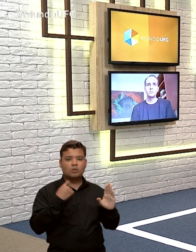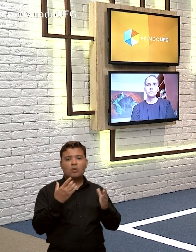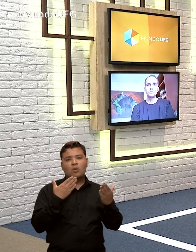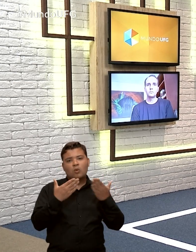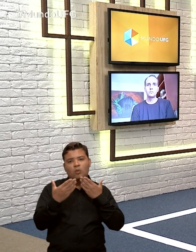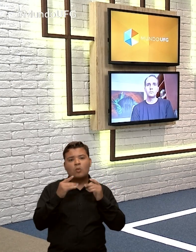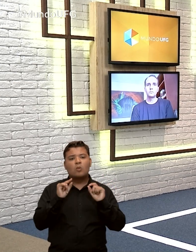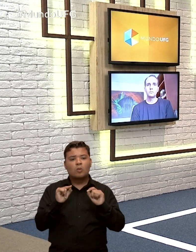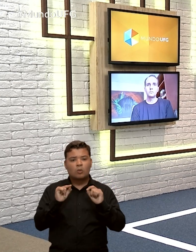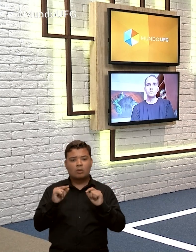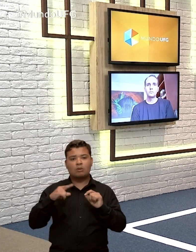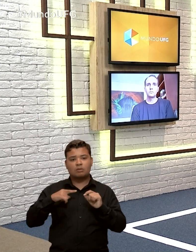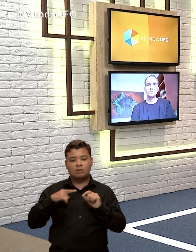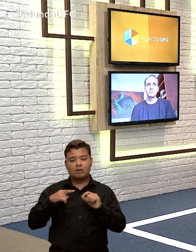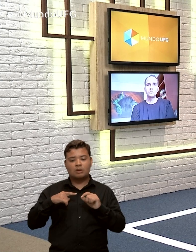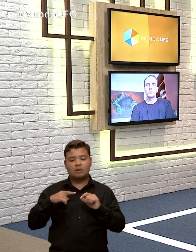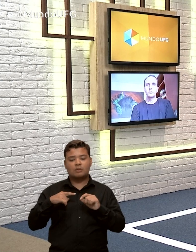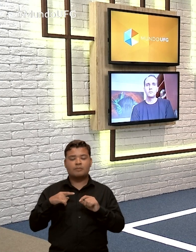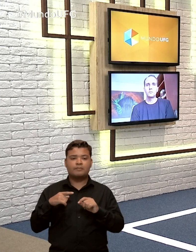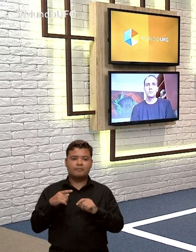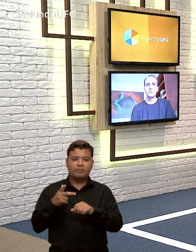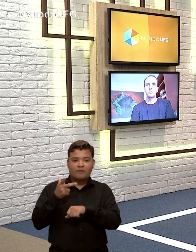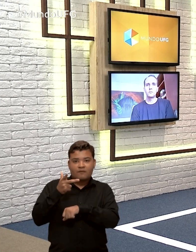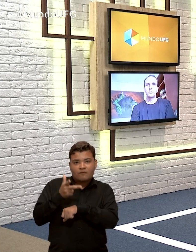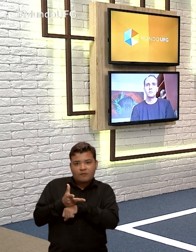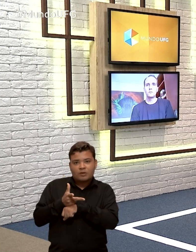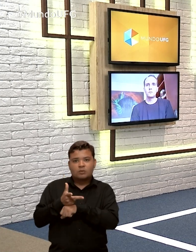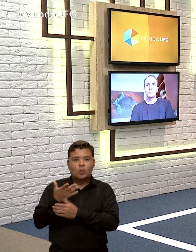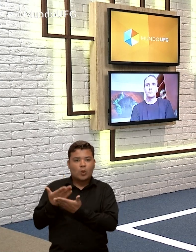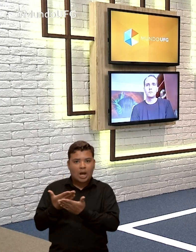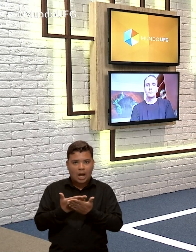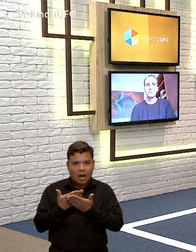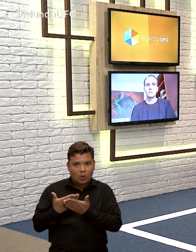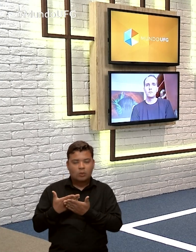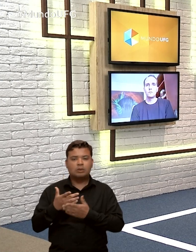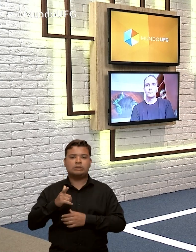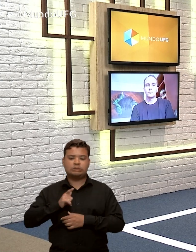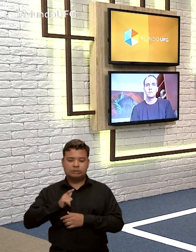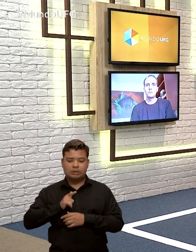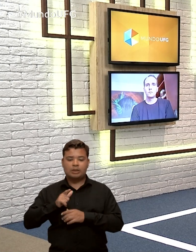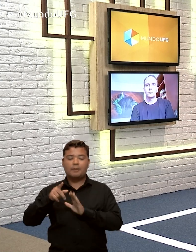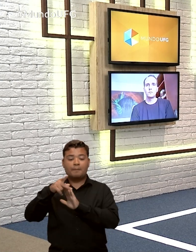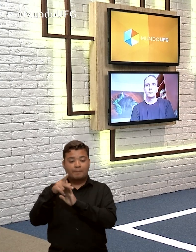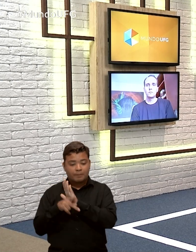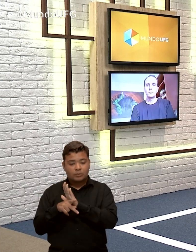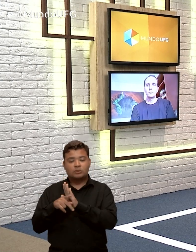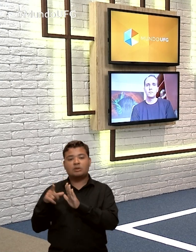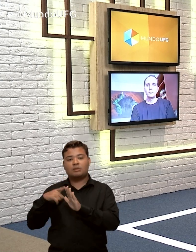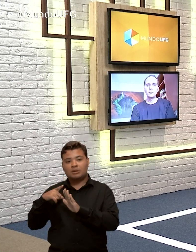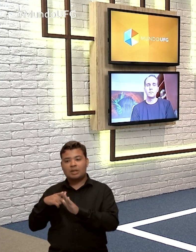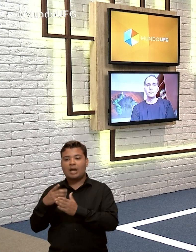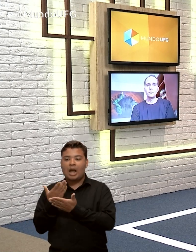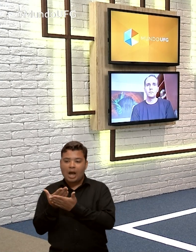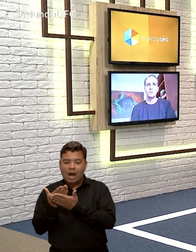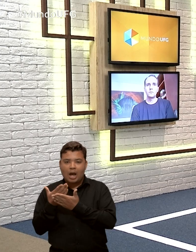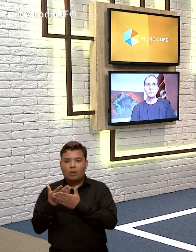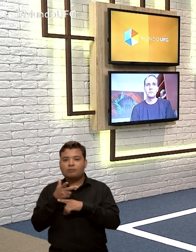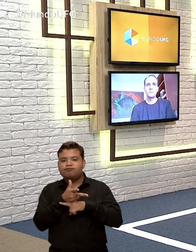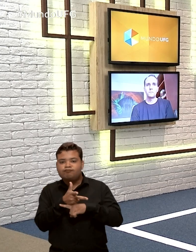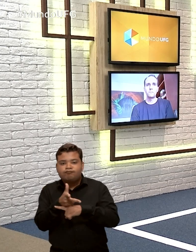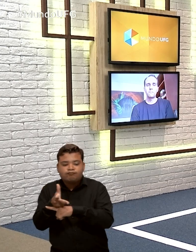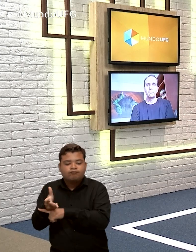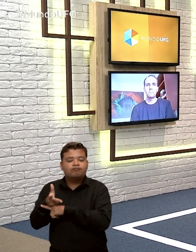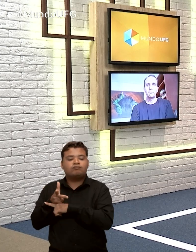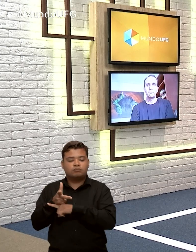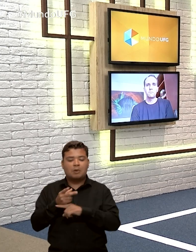as videoaulas, né? Nesse projeto também temos lá materiais disponíveis, videoaulas. Conta um pouco mais